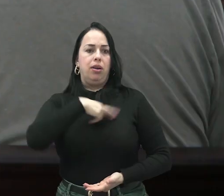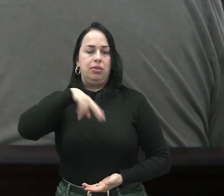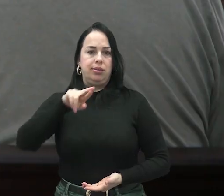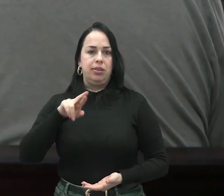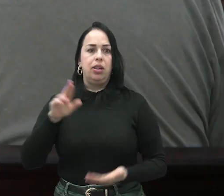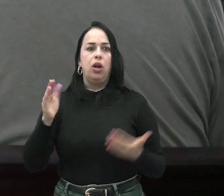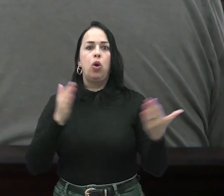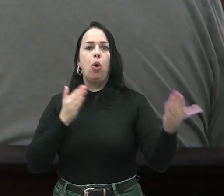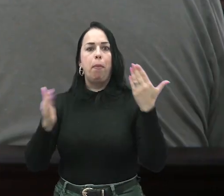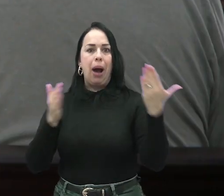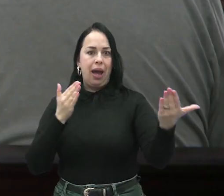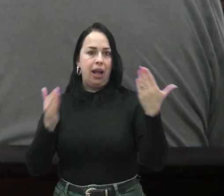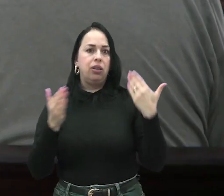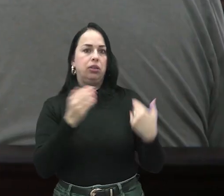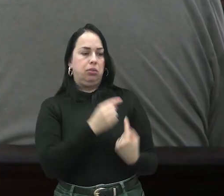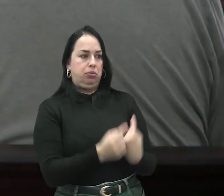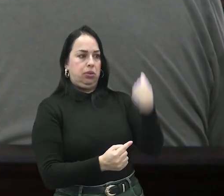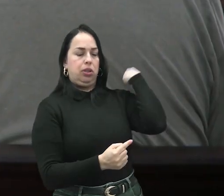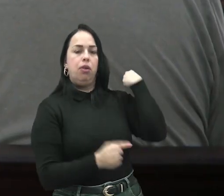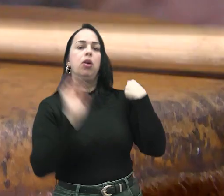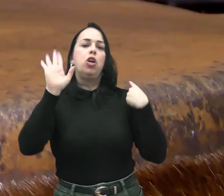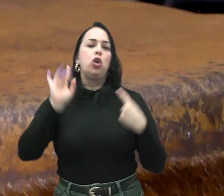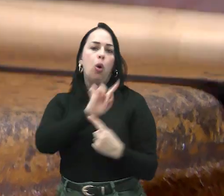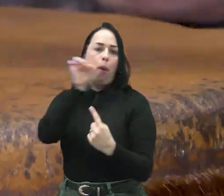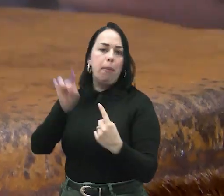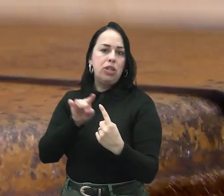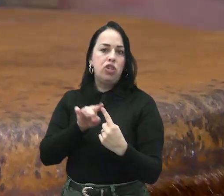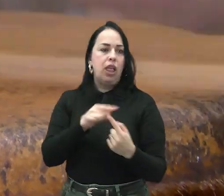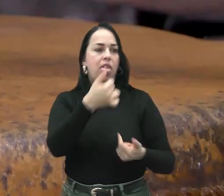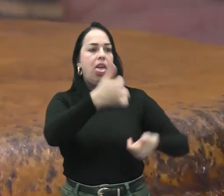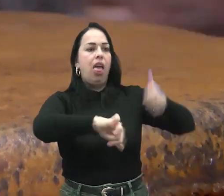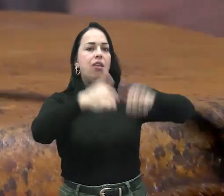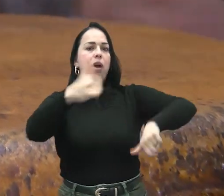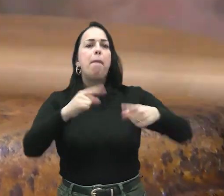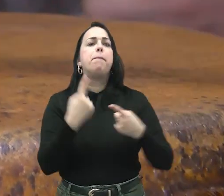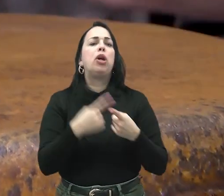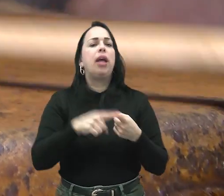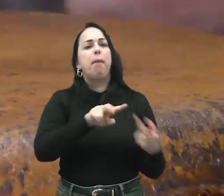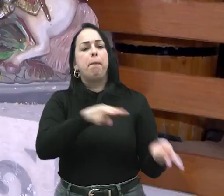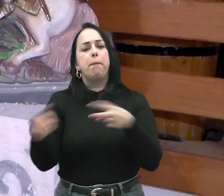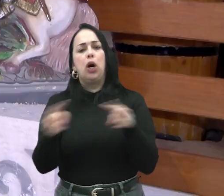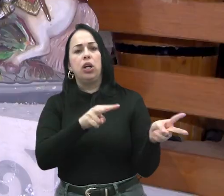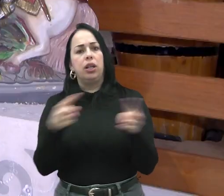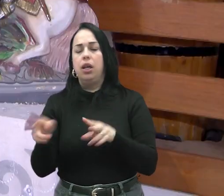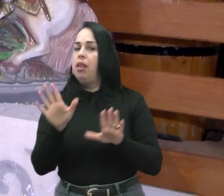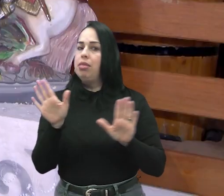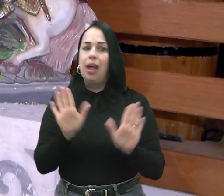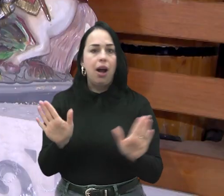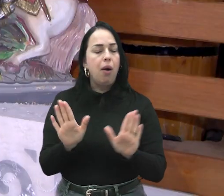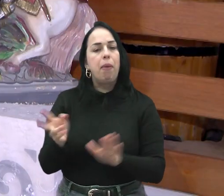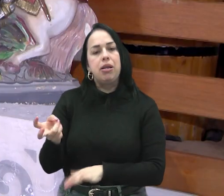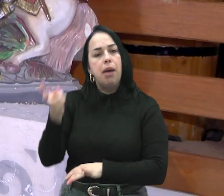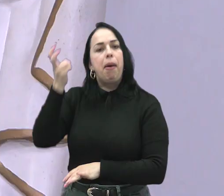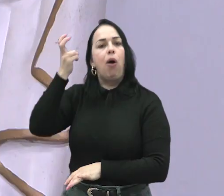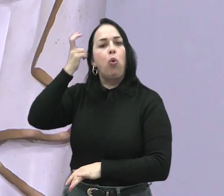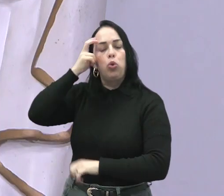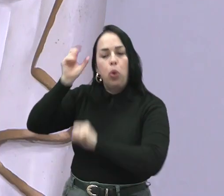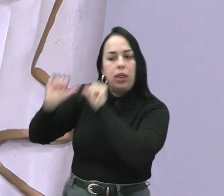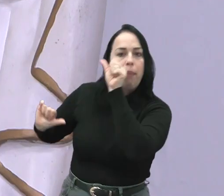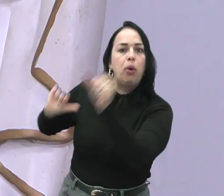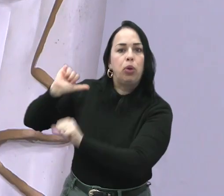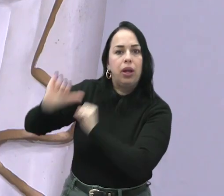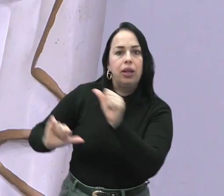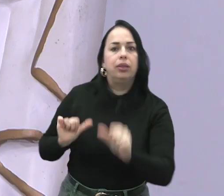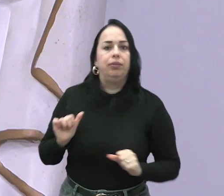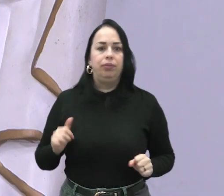país, incluindo comparações com décadas anteriores. O objetivo não é avaliar os motivos, mas registrar a transformação cultural que